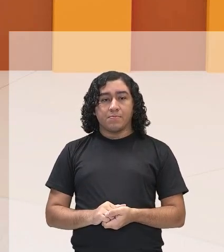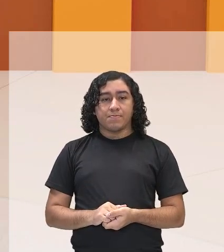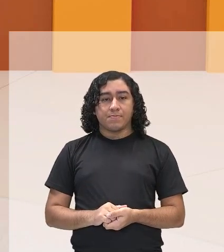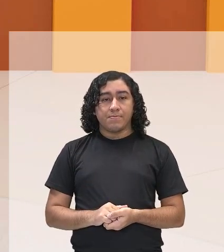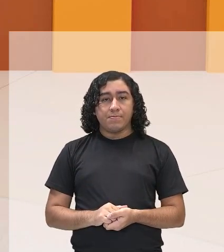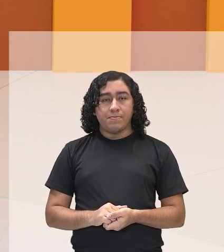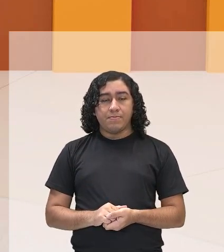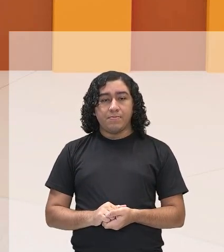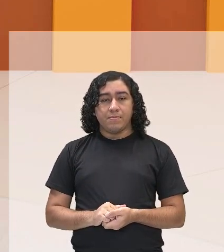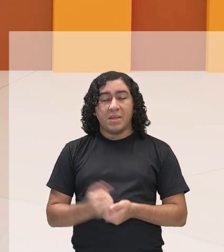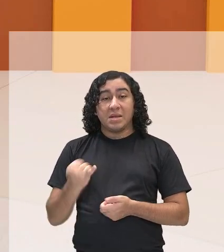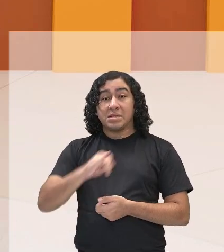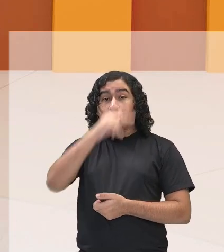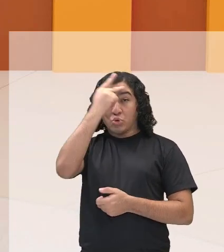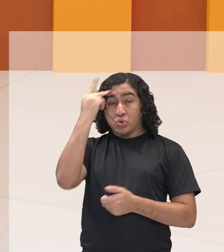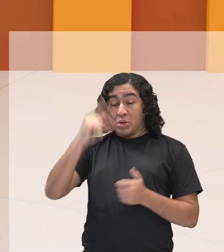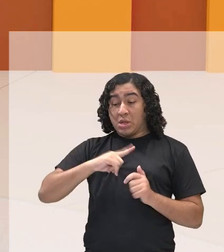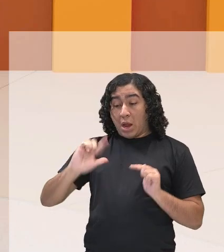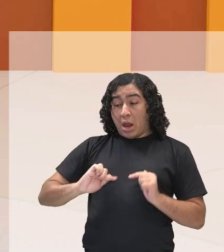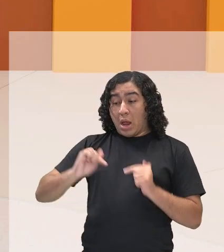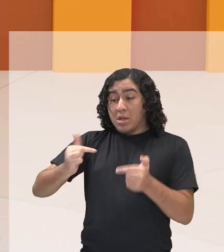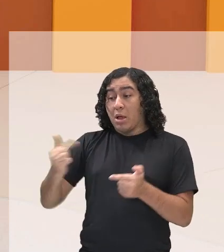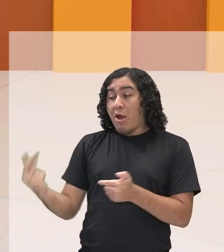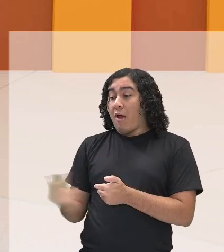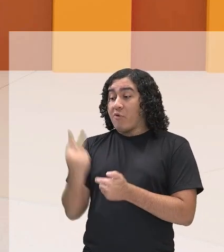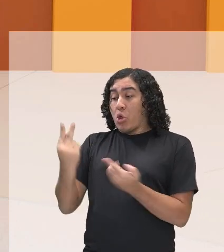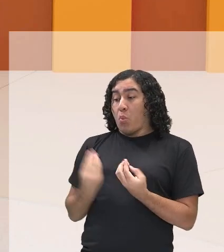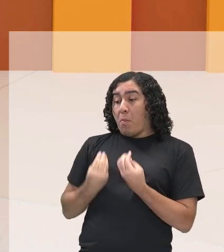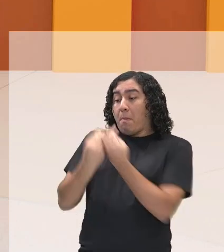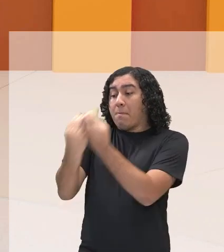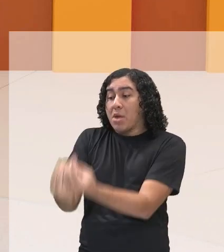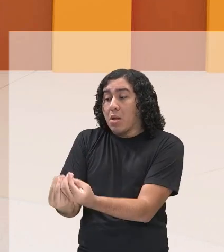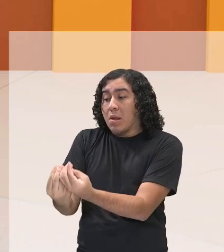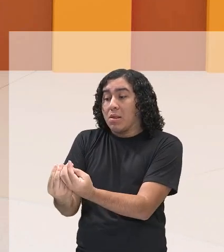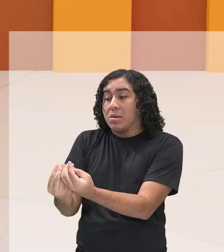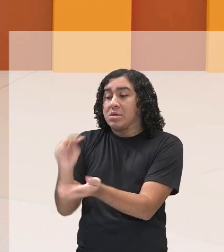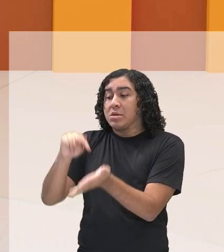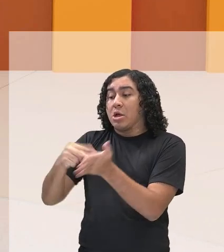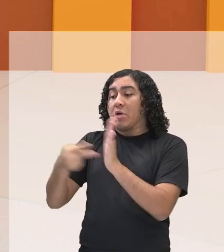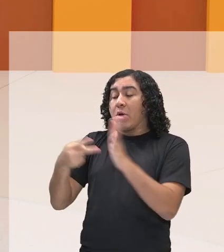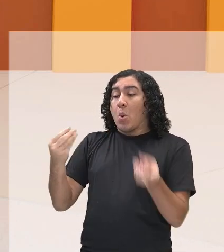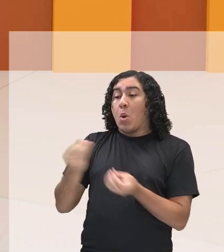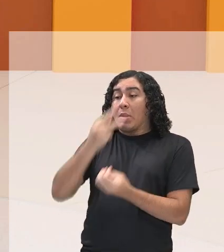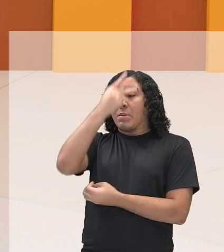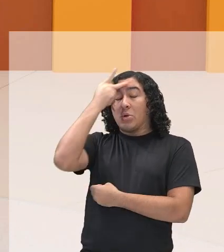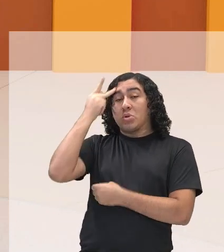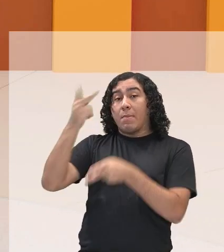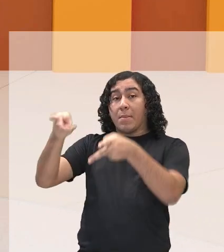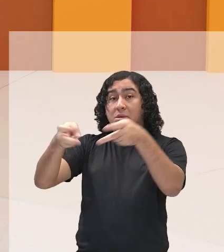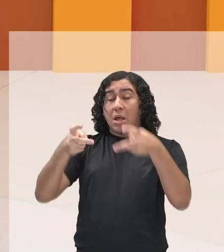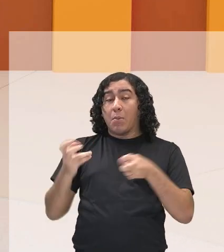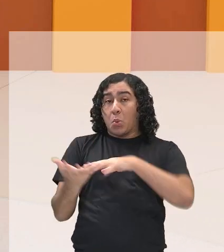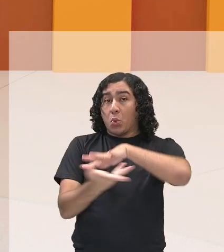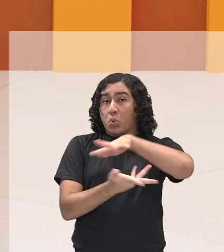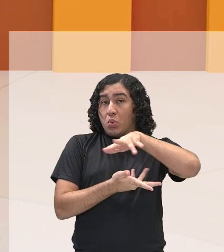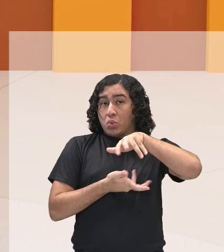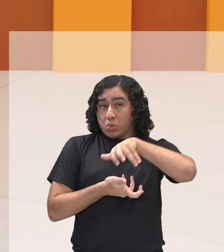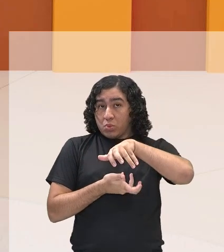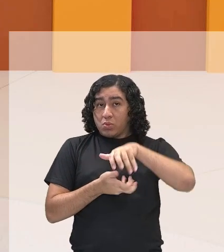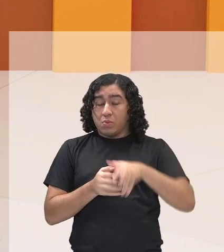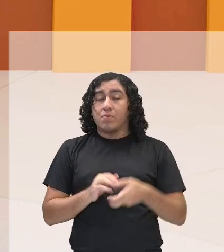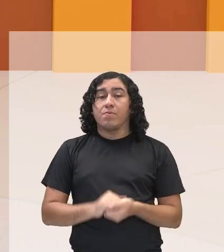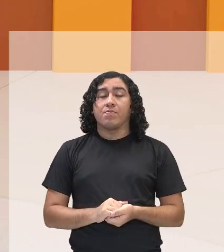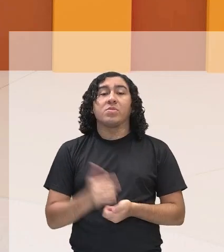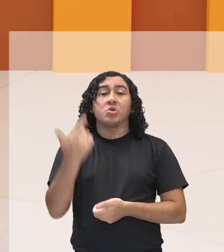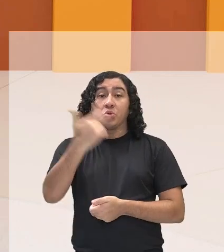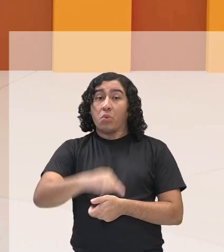valorar é determinante no modo como cada indivíduo observa o mundo. Então, mais uma